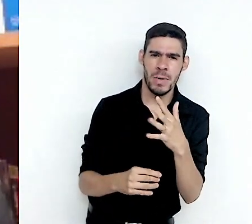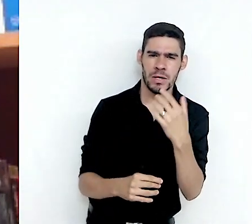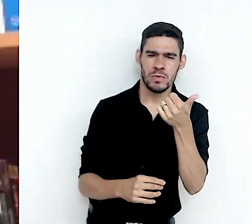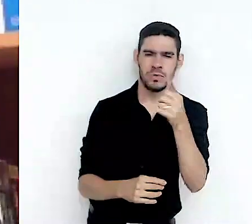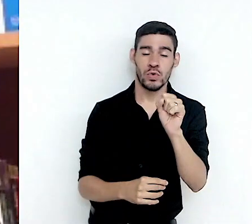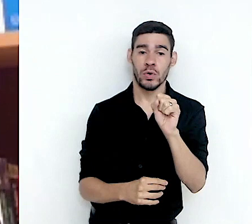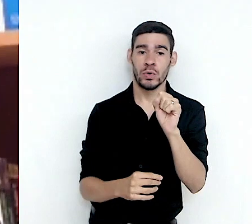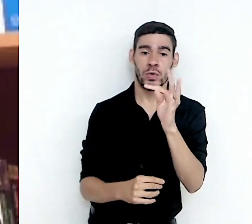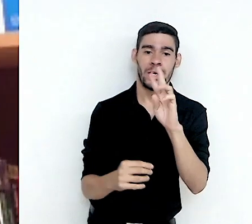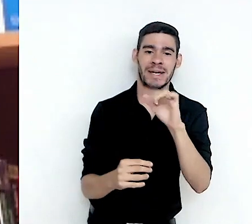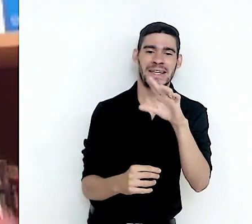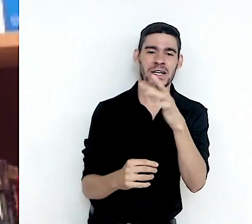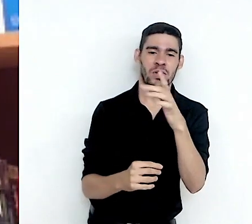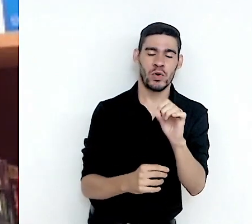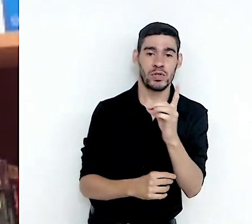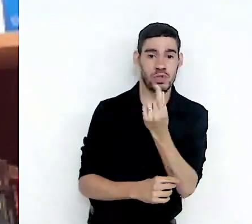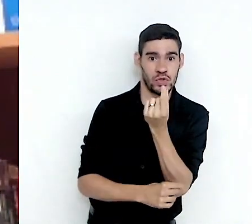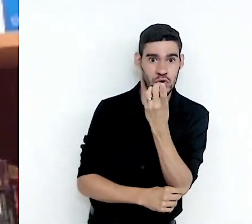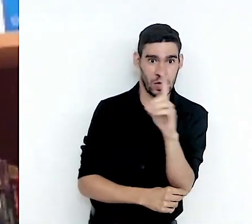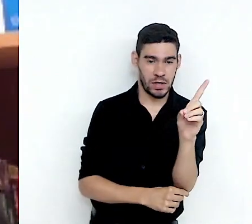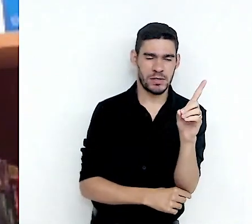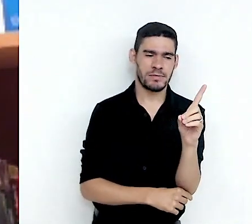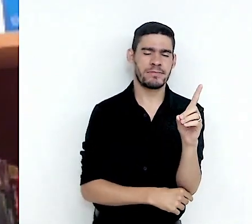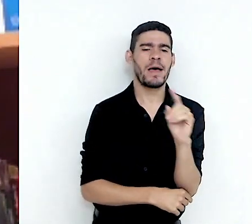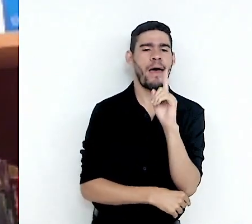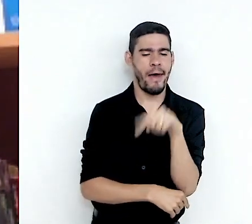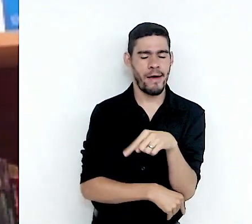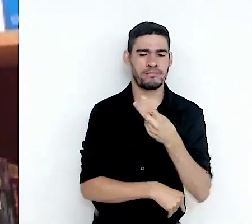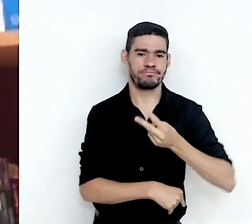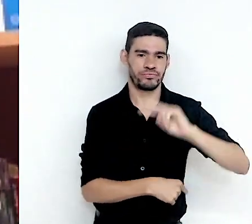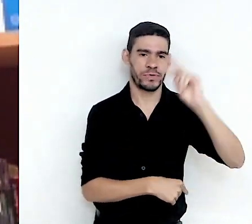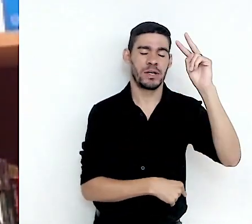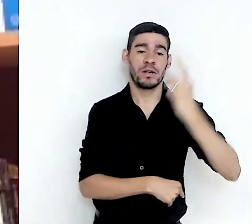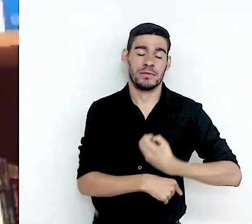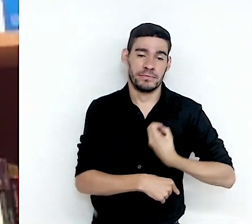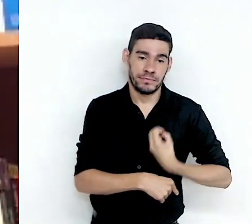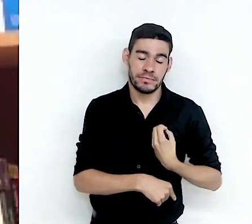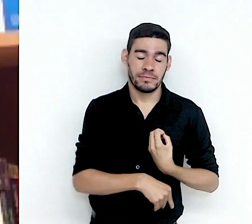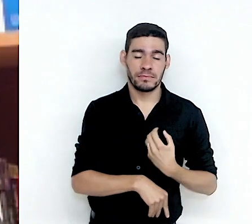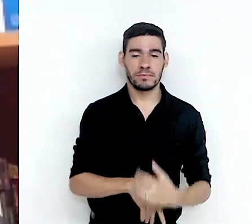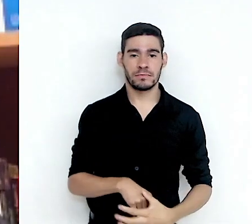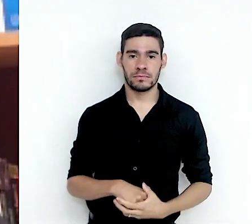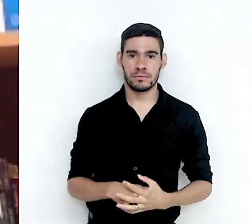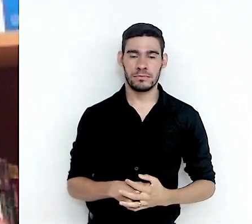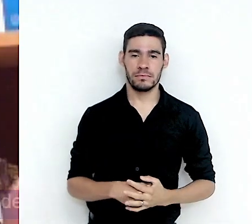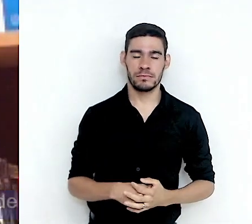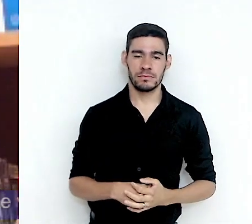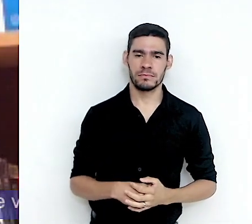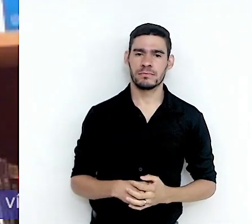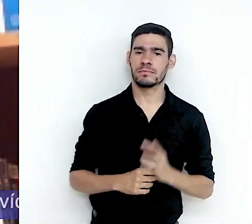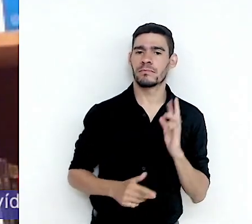18 trilhões de dólares você eu vou parcela crescente desses ativos é se